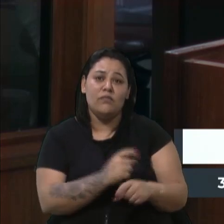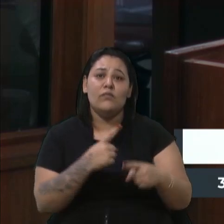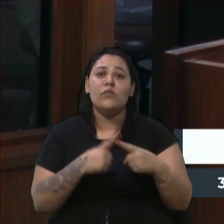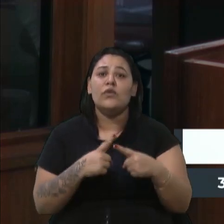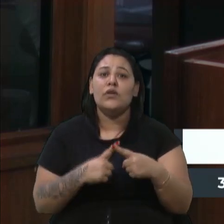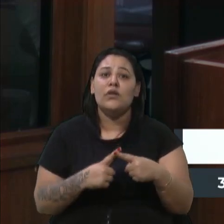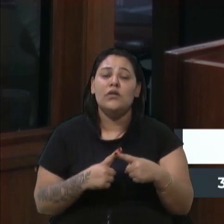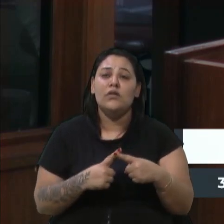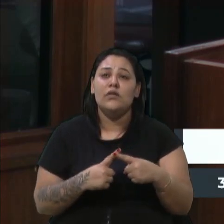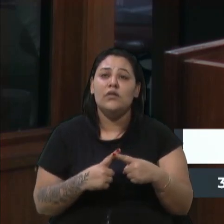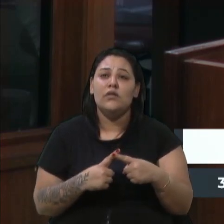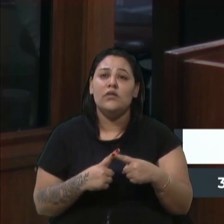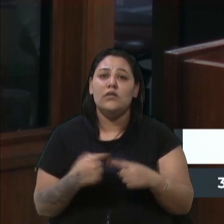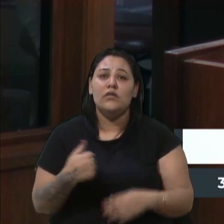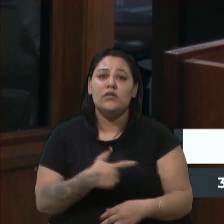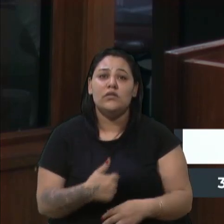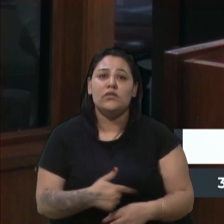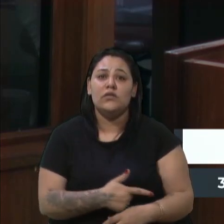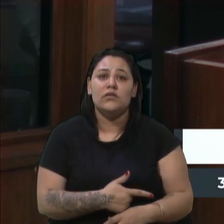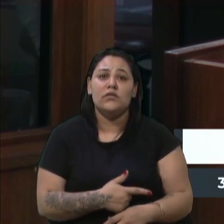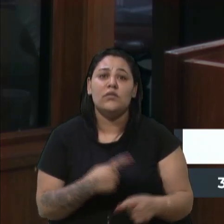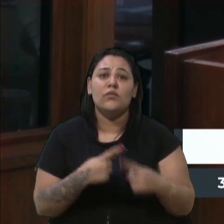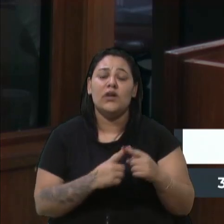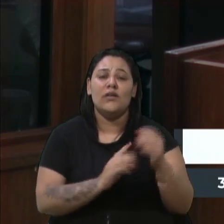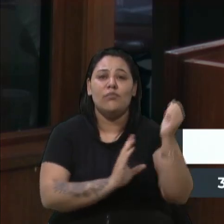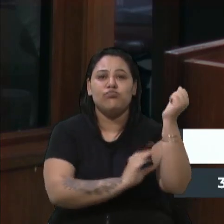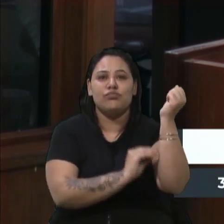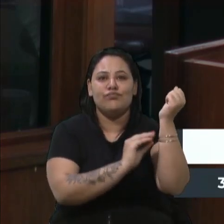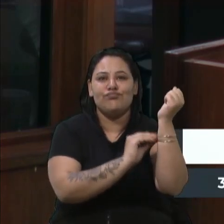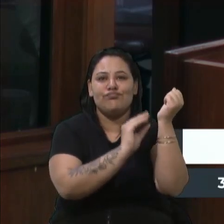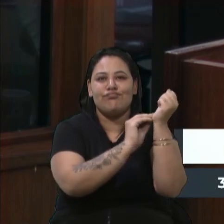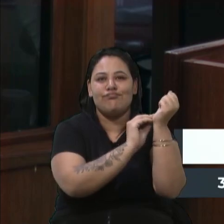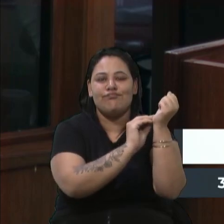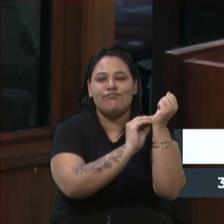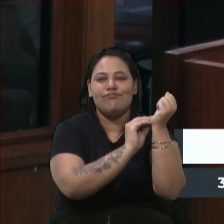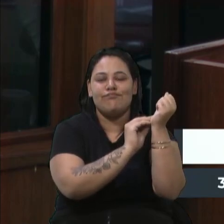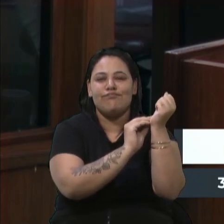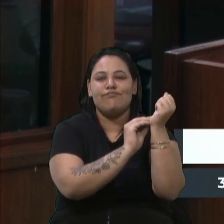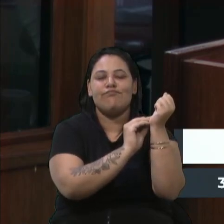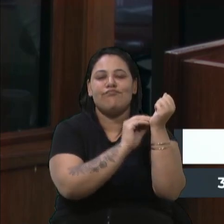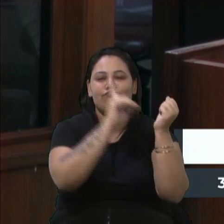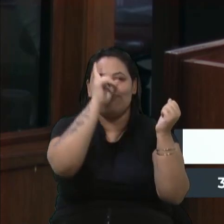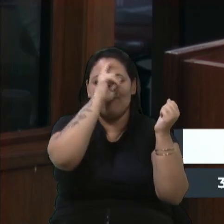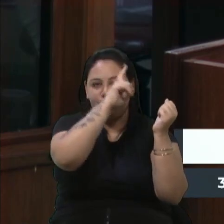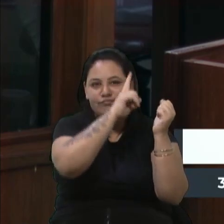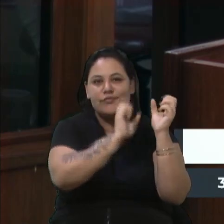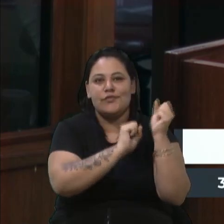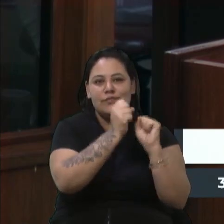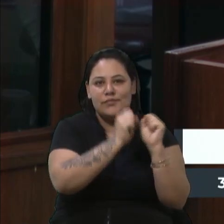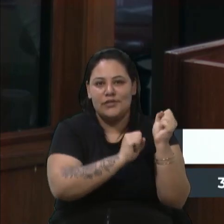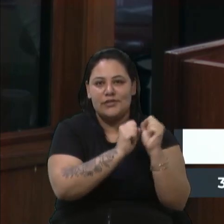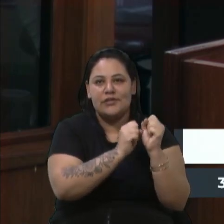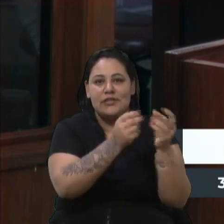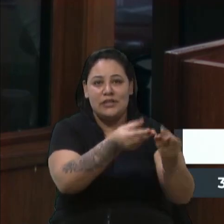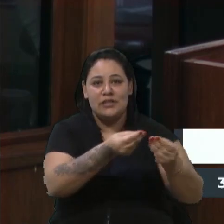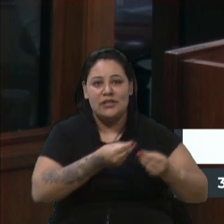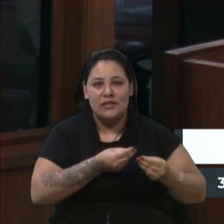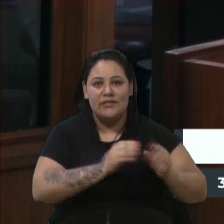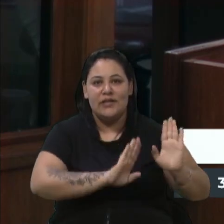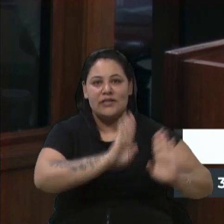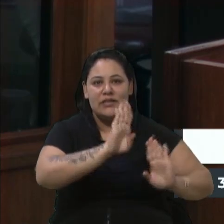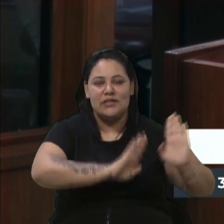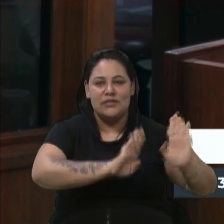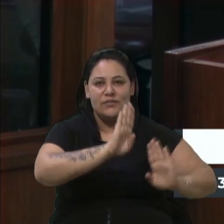funcionando, vereador Zanquim? Por causa da burocracia, né? Está difícil, a empresa que ganhou a licitação para montar o